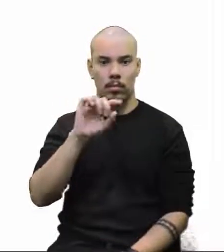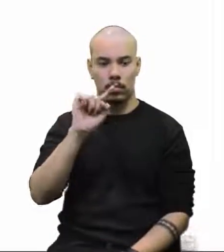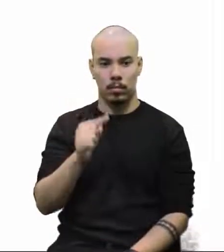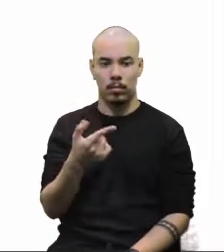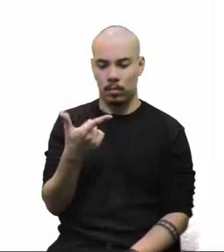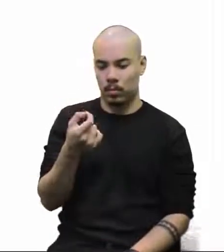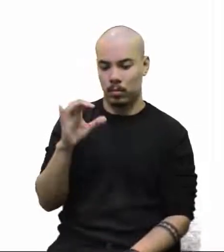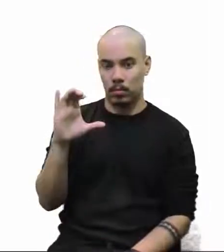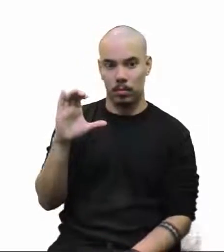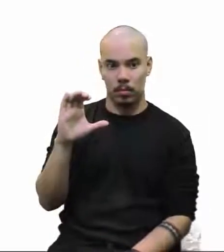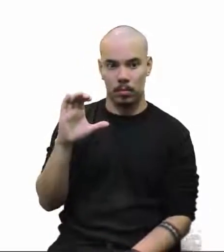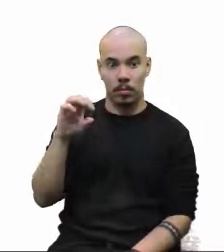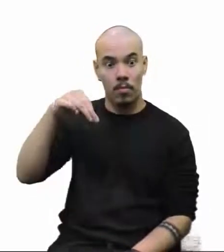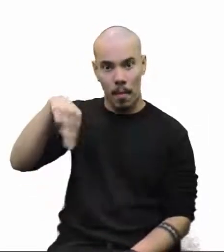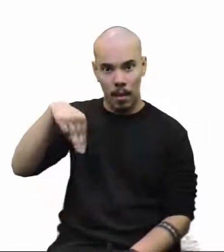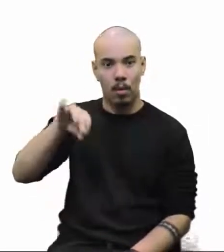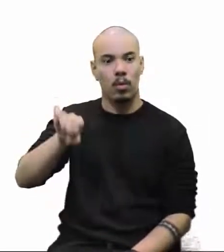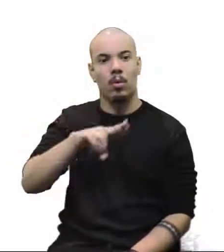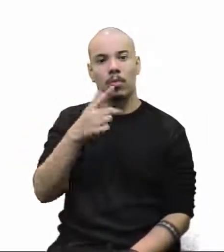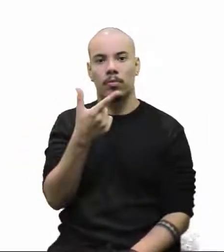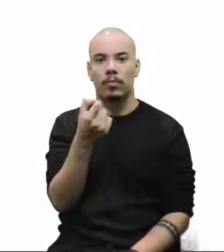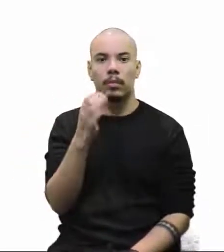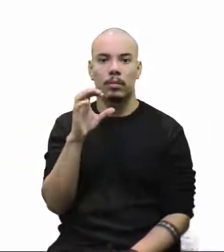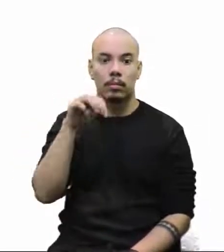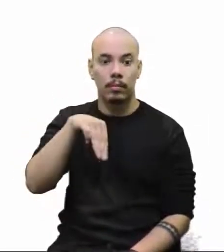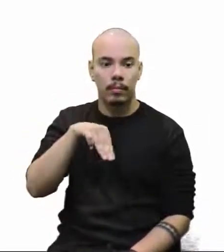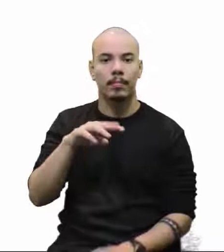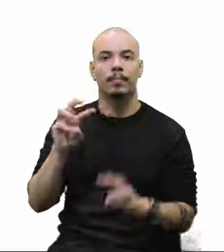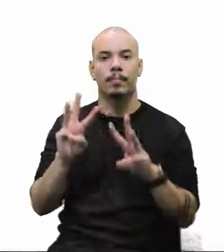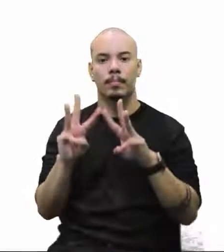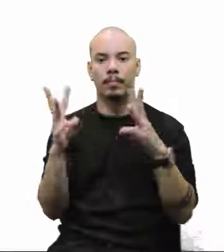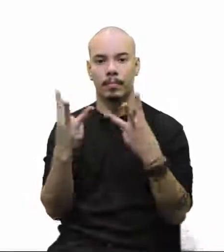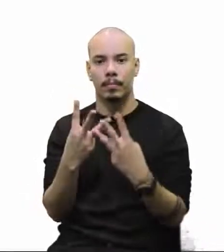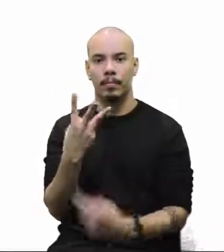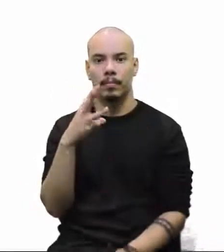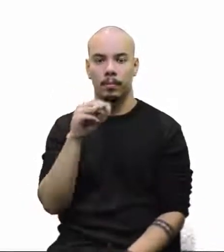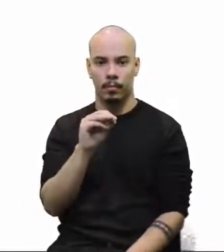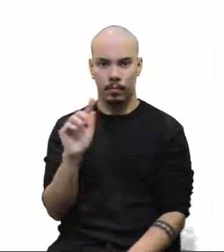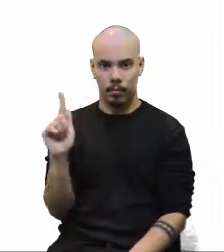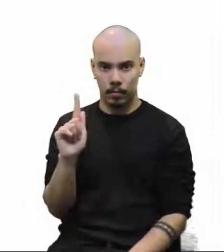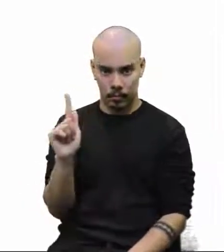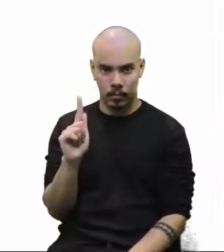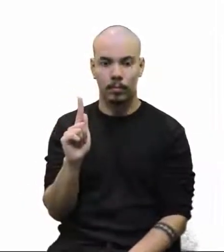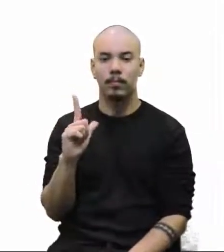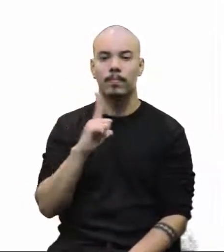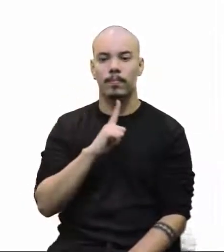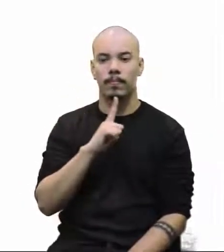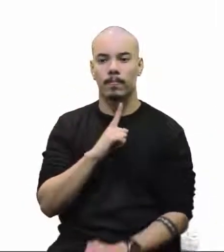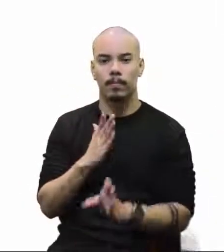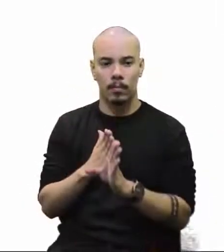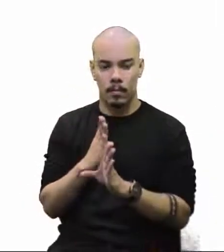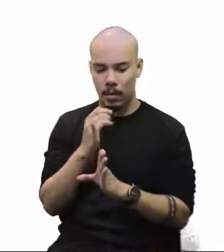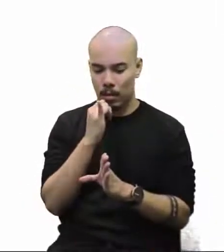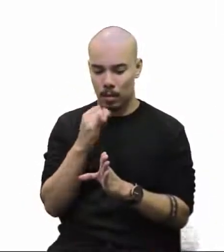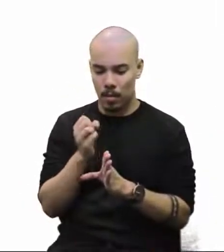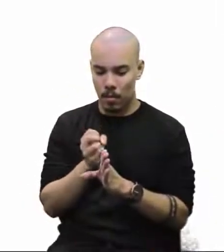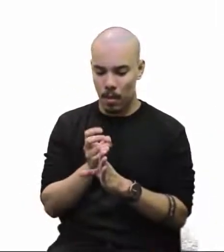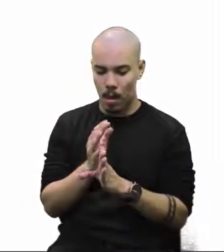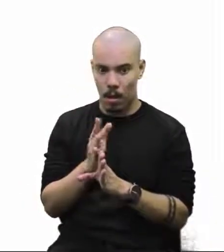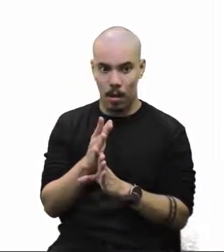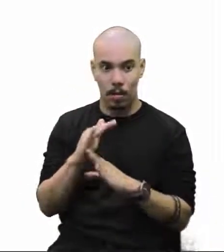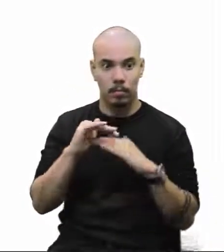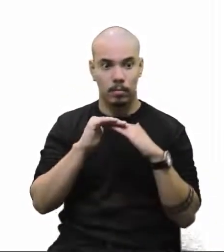ou seria os 20 centímetros, né? Isso. E massa de 30 gramas, percorrido por uma corrente de